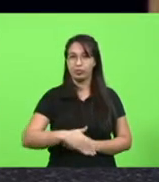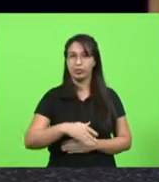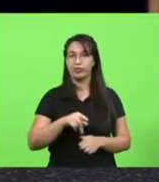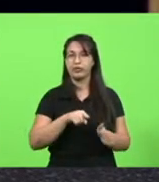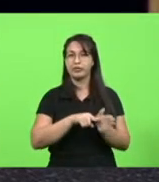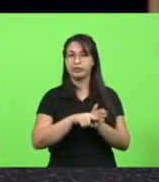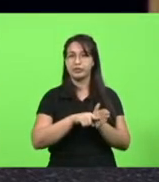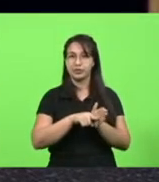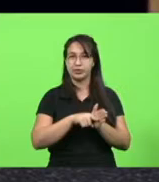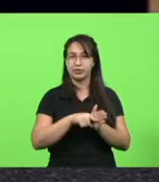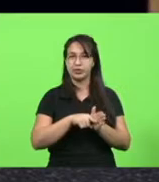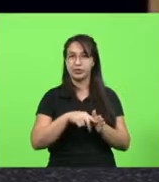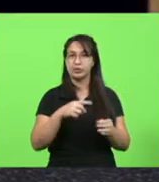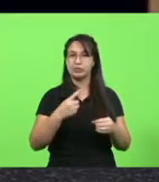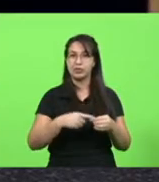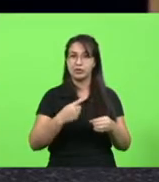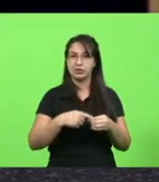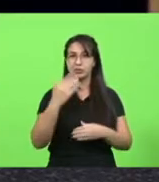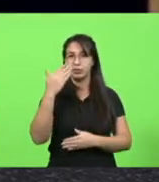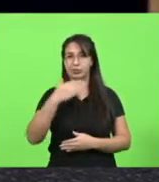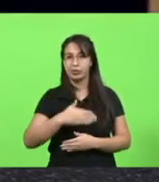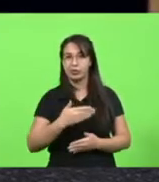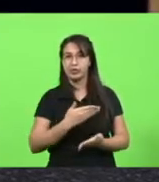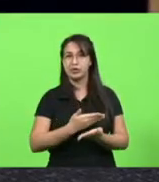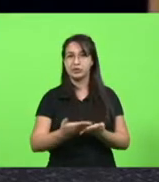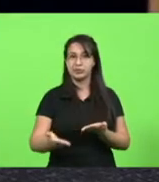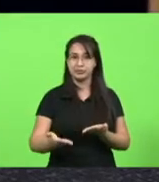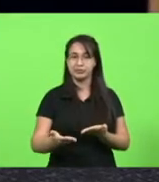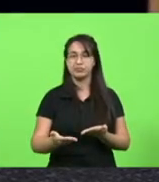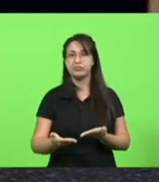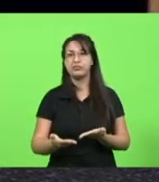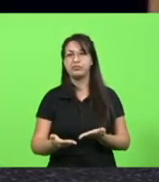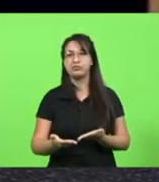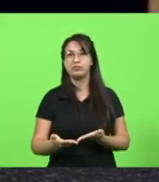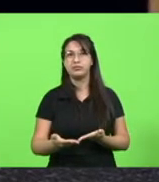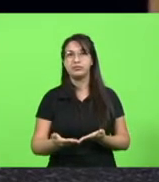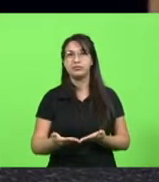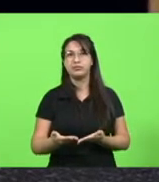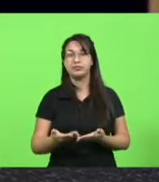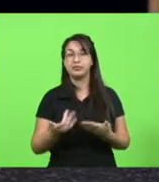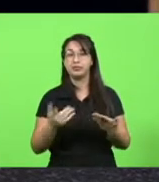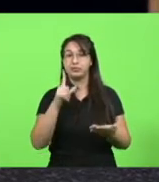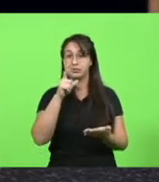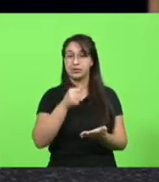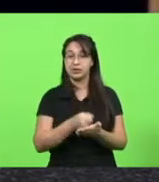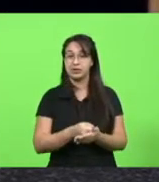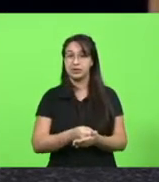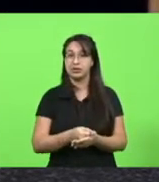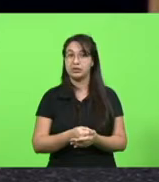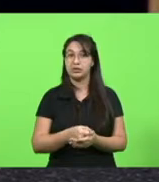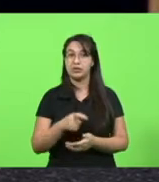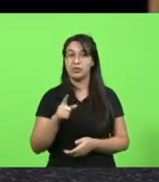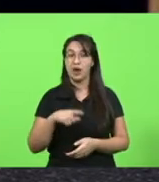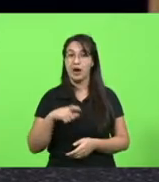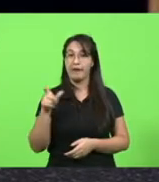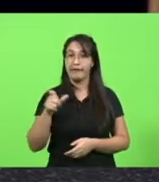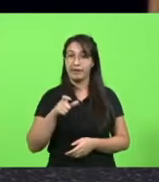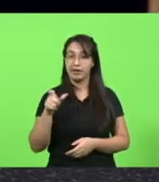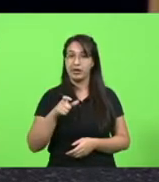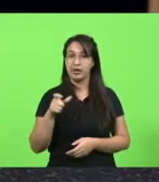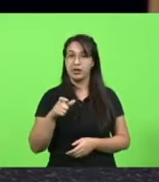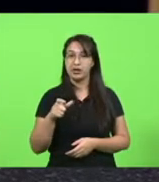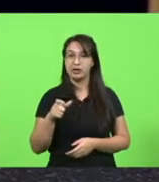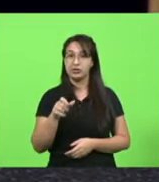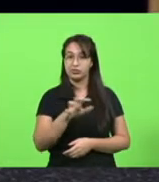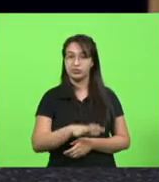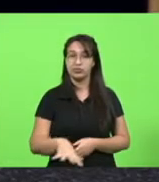municipal comprobatório de perda de safra. E a iniciativa estabelece também linha de crédito rural no âmbito